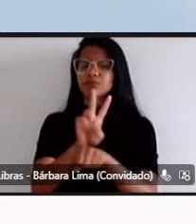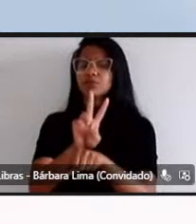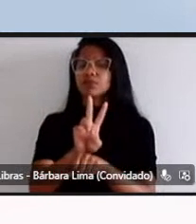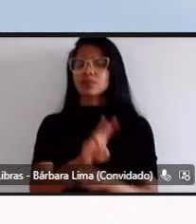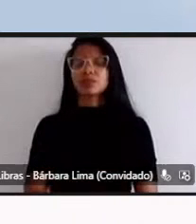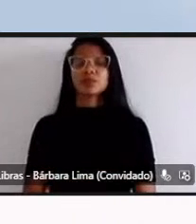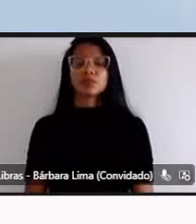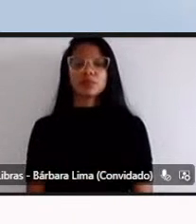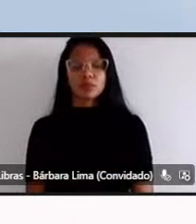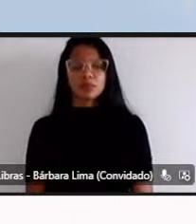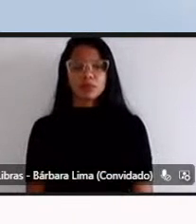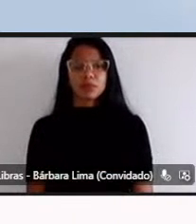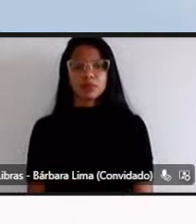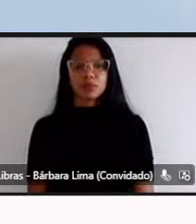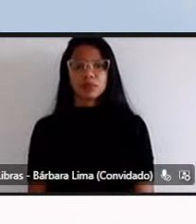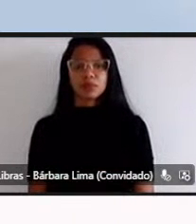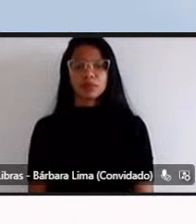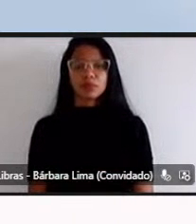as we understand it.